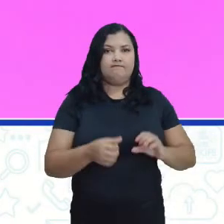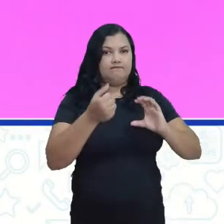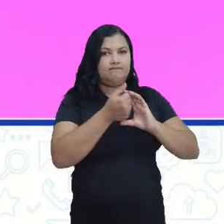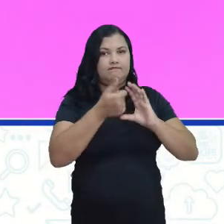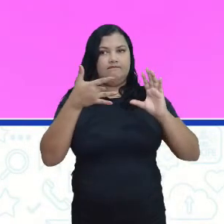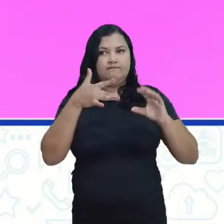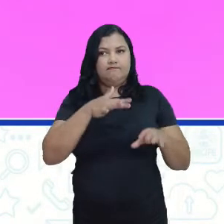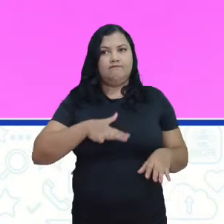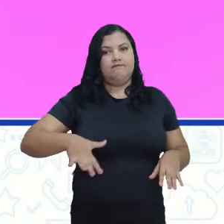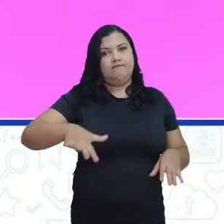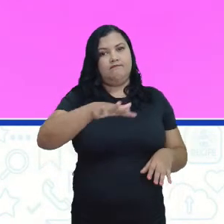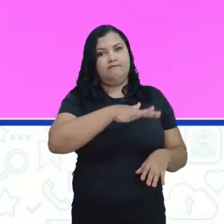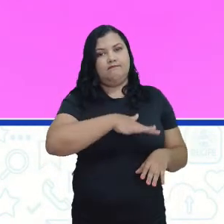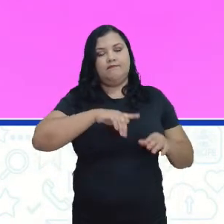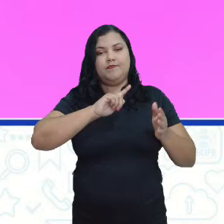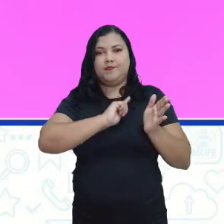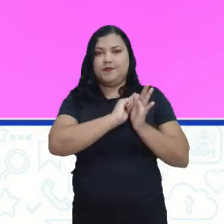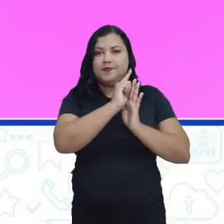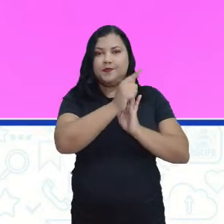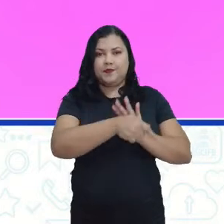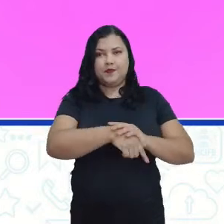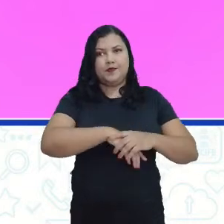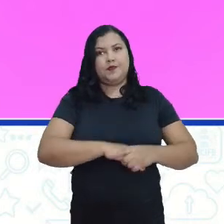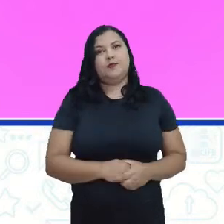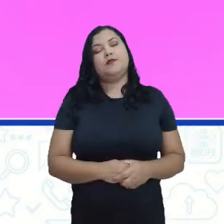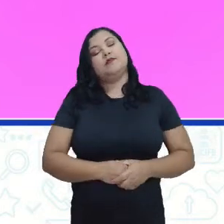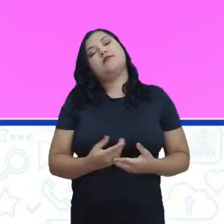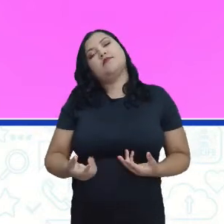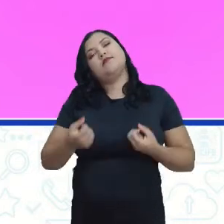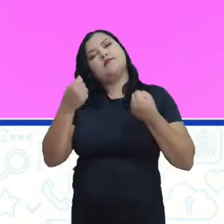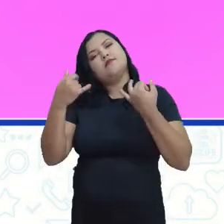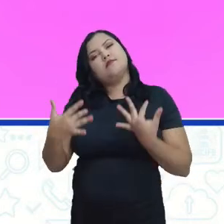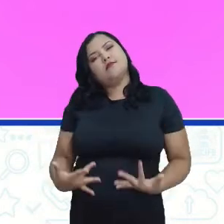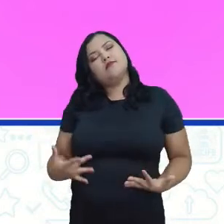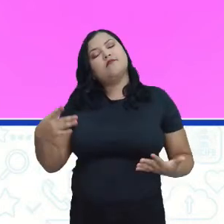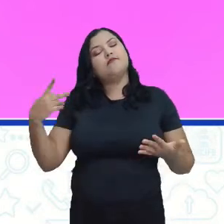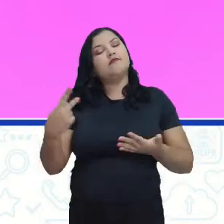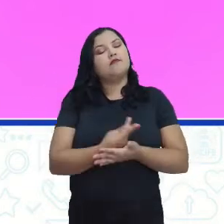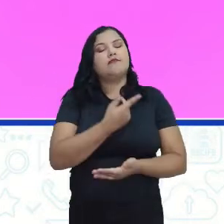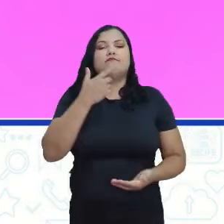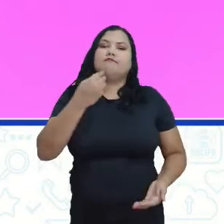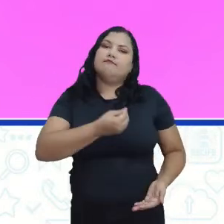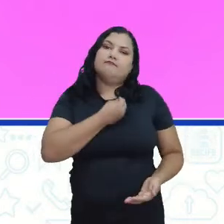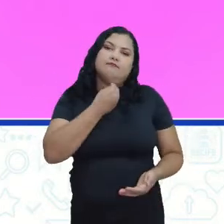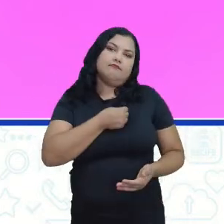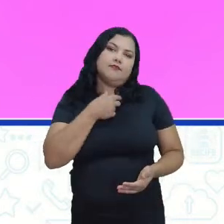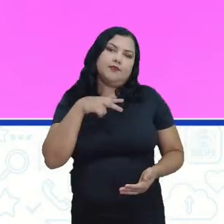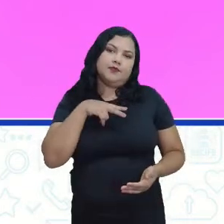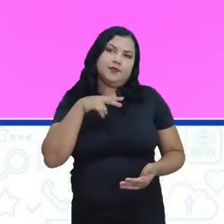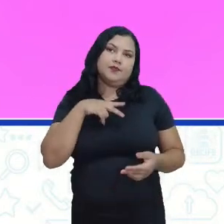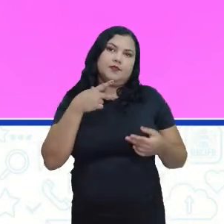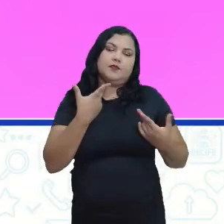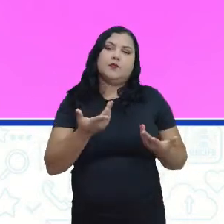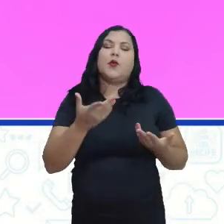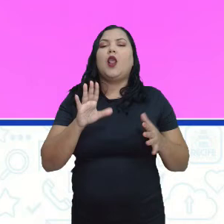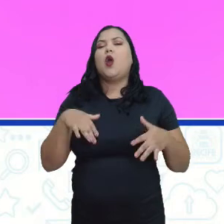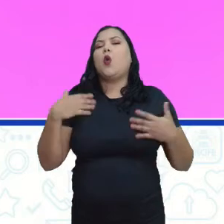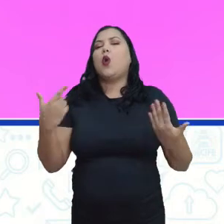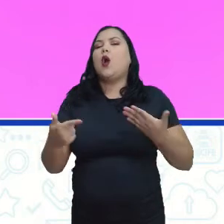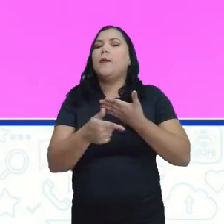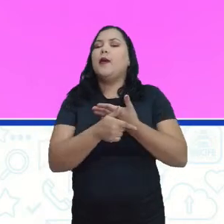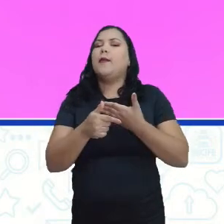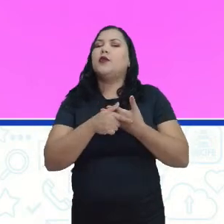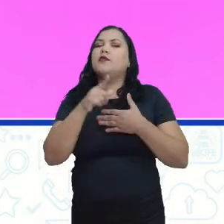gente? Então, ó, são relatos pessoais, histórias que se pretendem verídicas, visto que qual a função de você mentir no